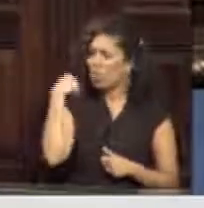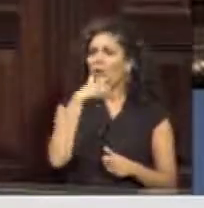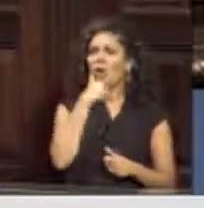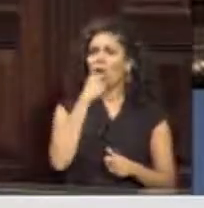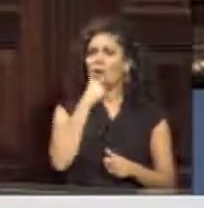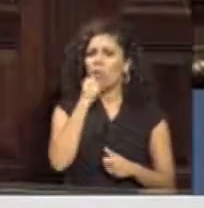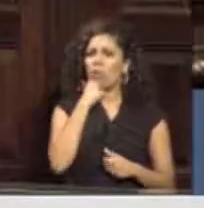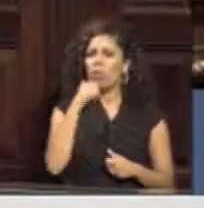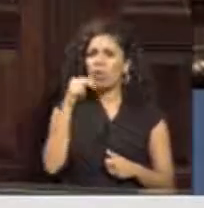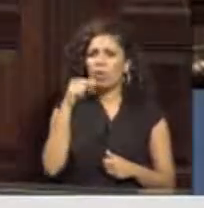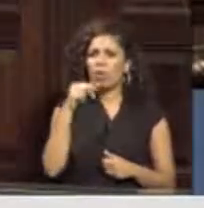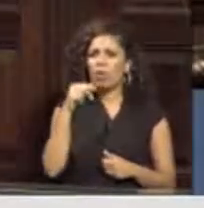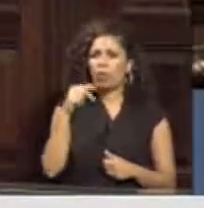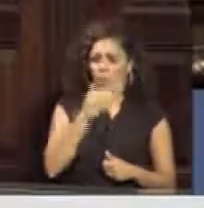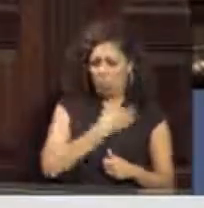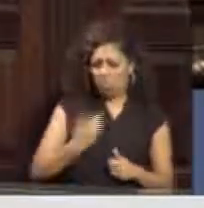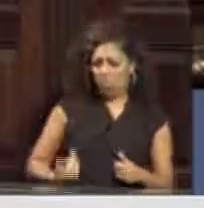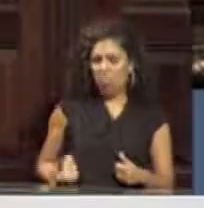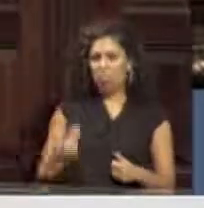Temer.